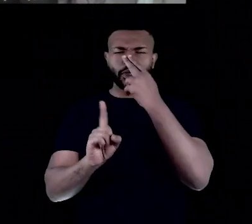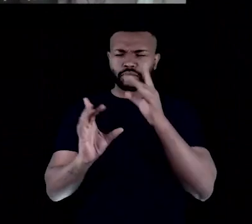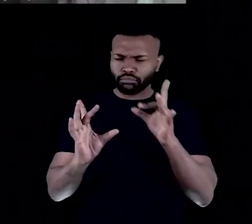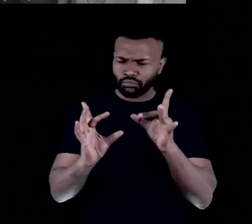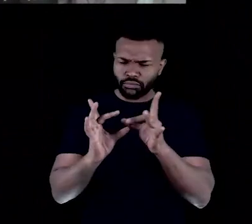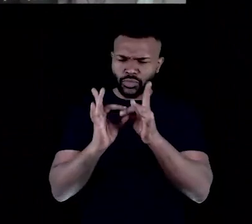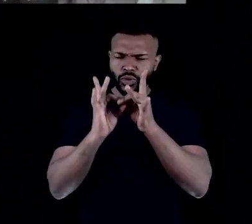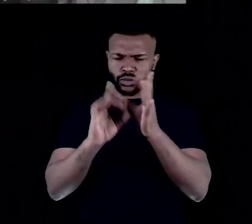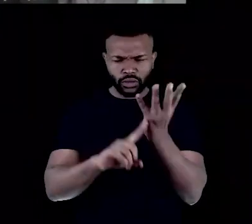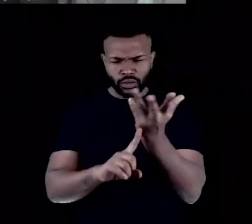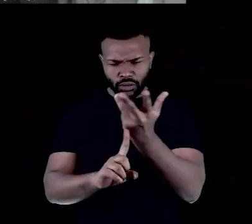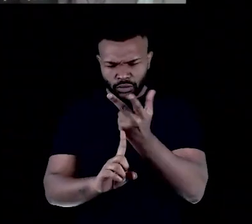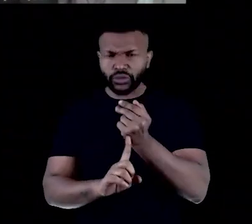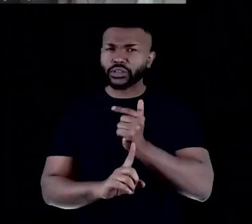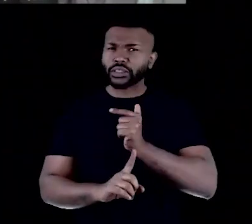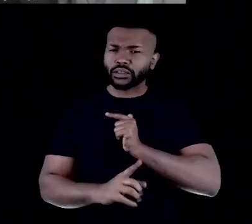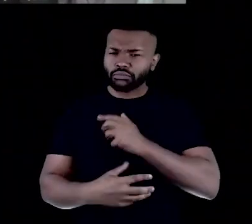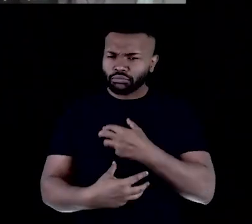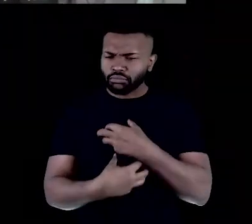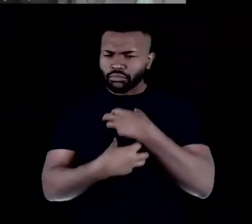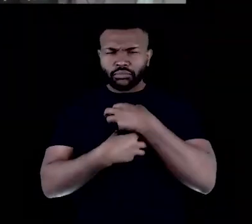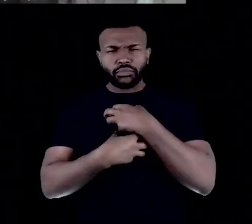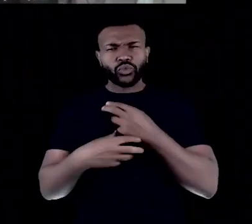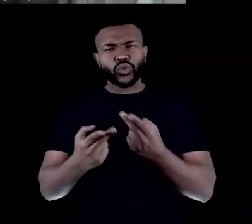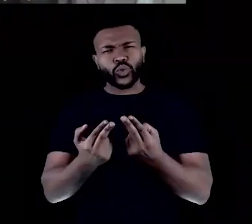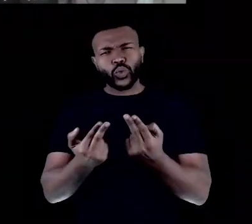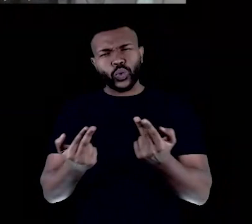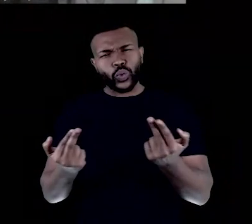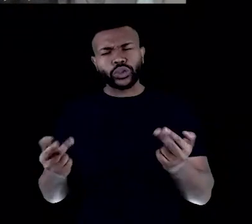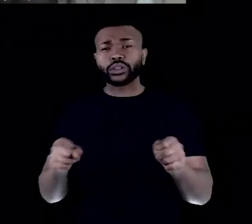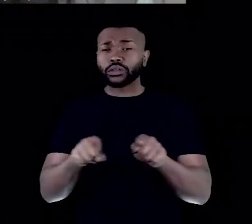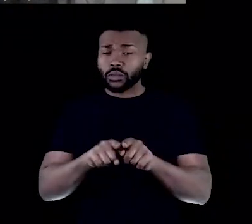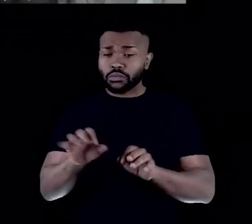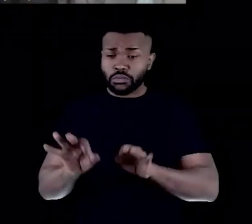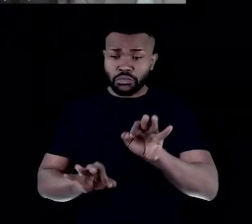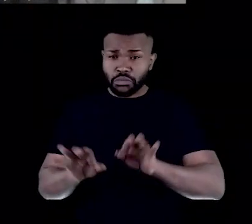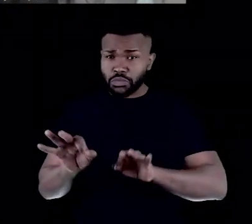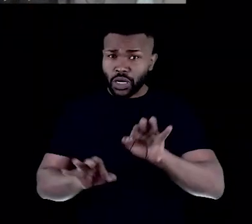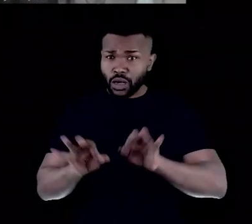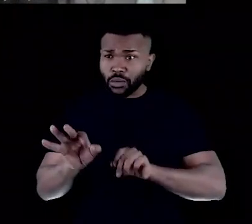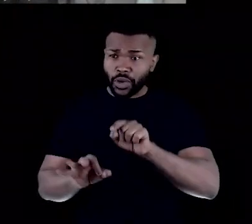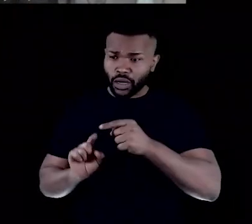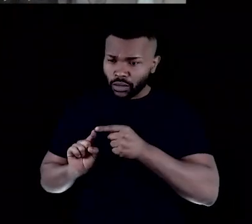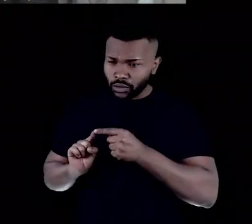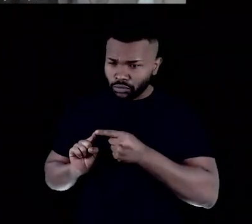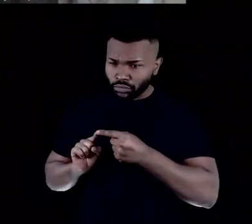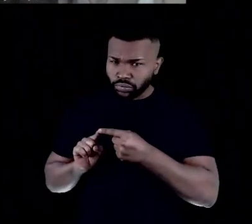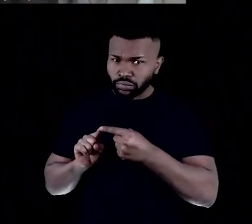digamos, conexão que o artista possa ter para pressentir essas coisas e para produzir, para ser um